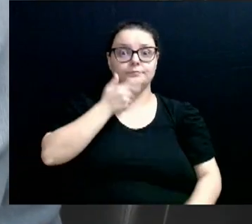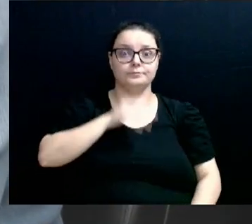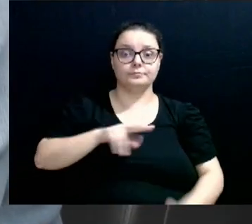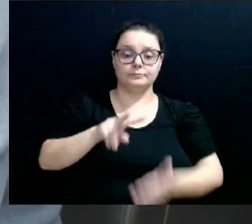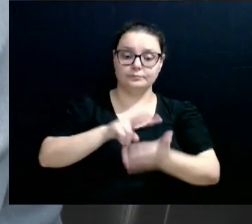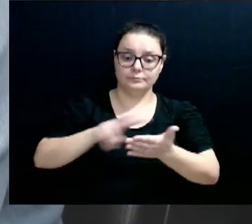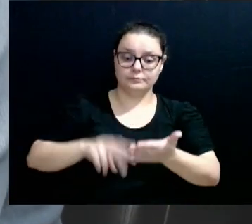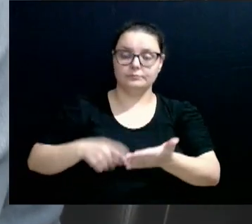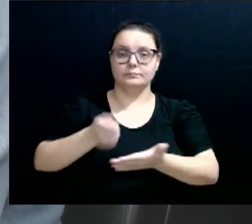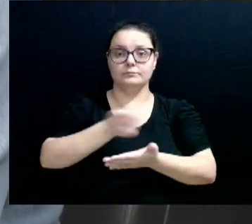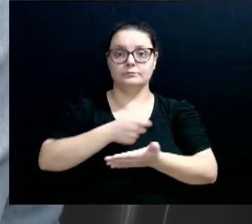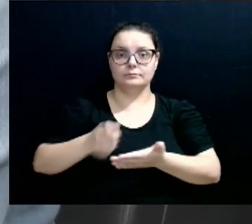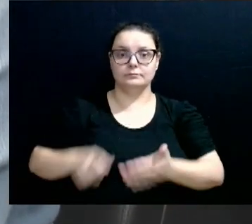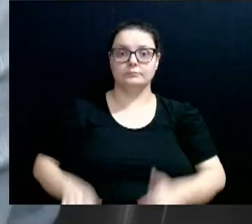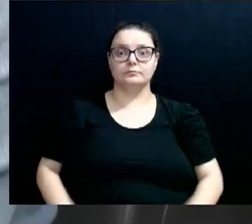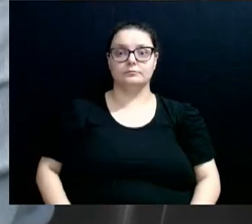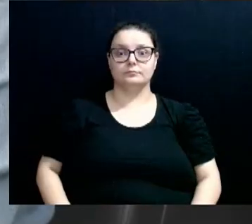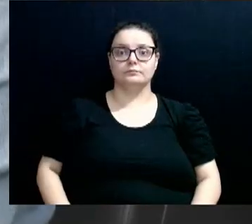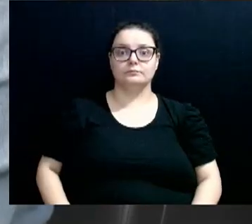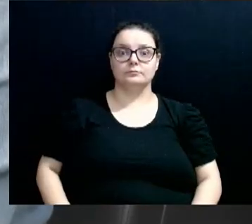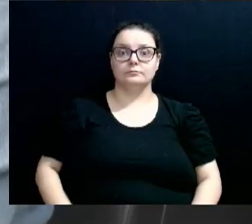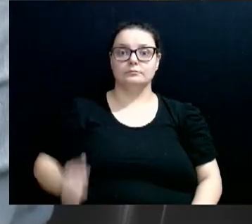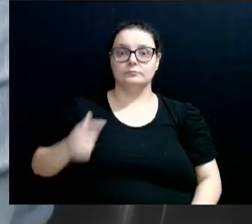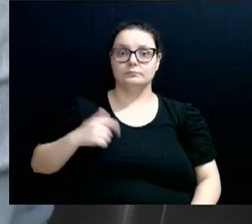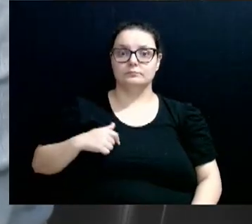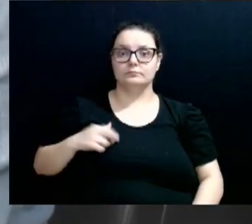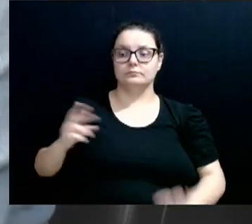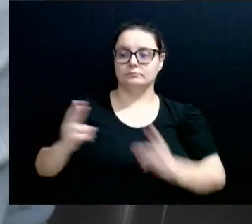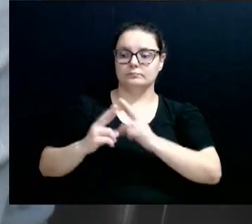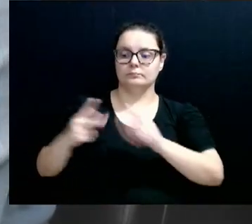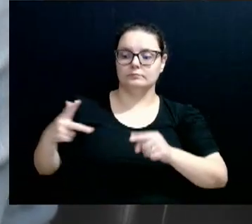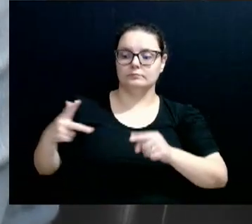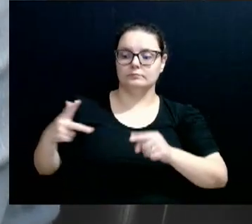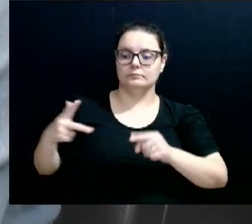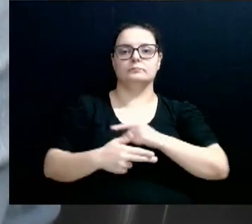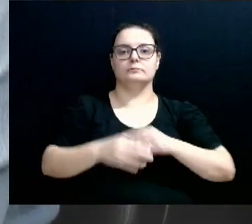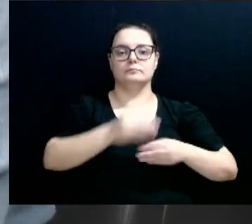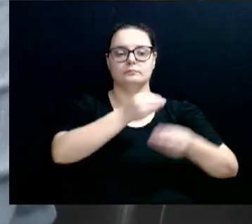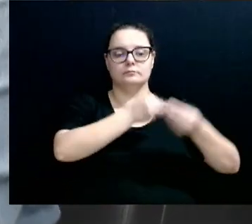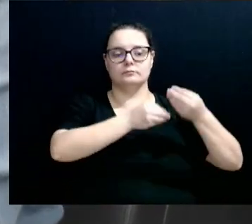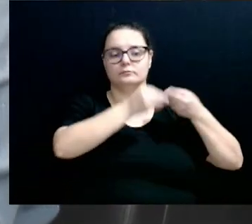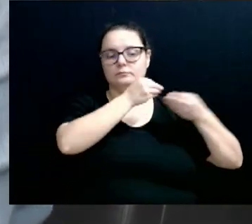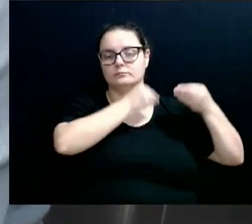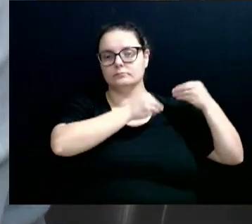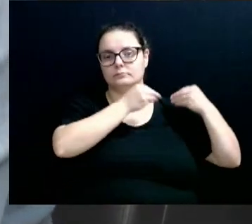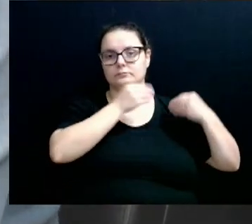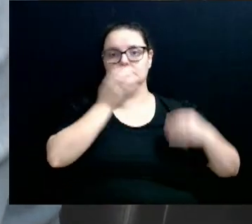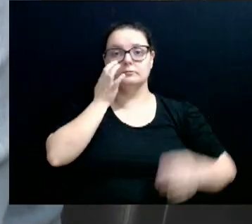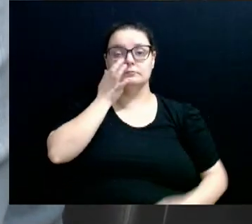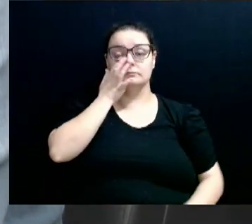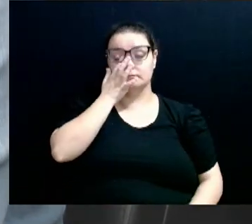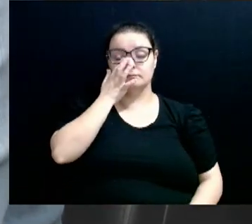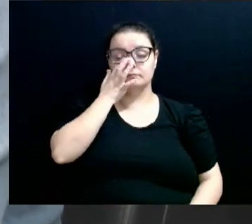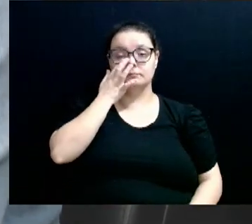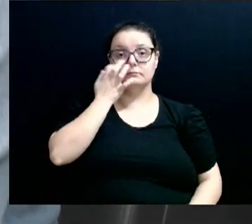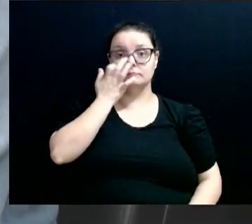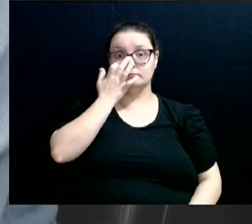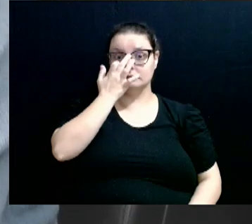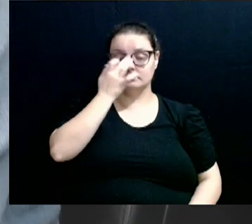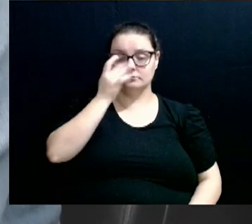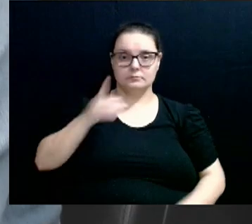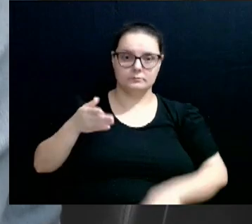para que eu corte um pouco essa relação da herança, do não acesso à educação como um bem,